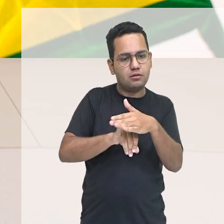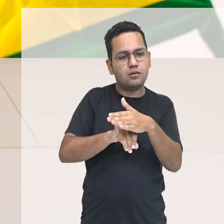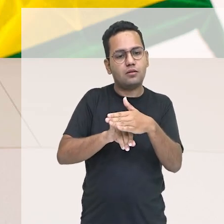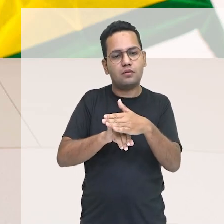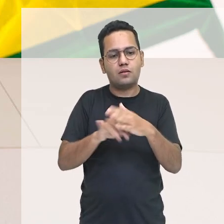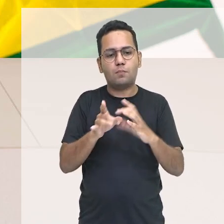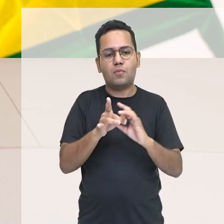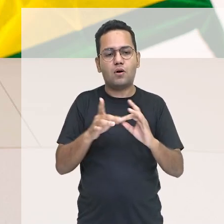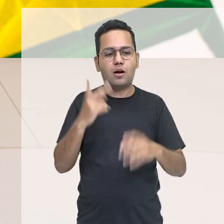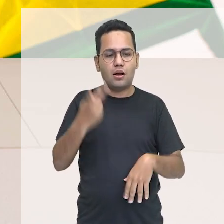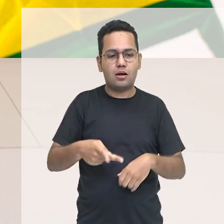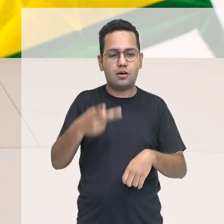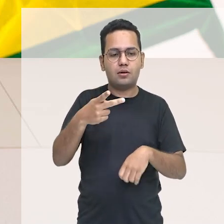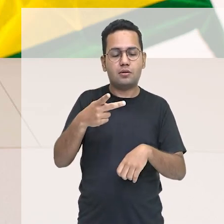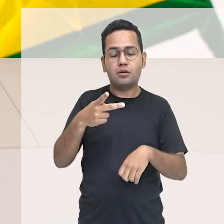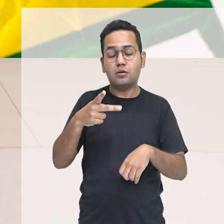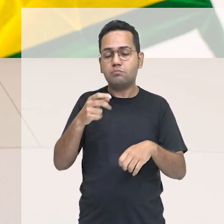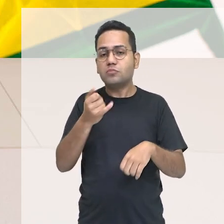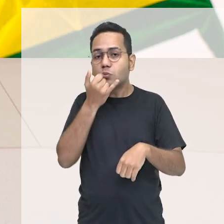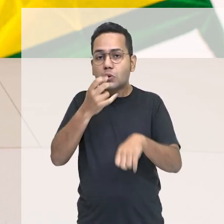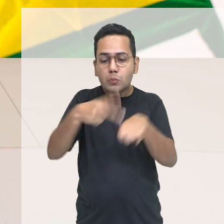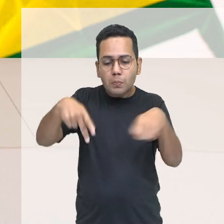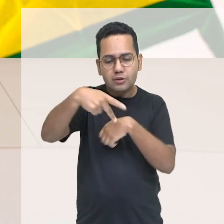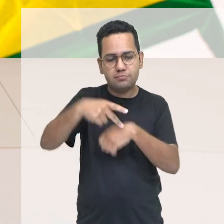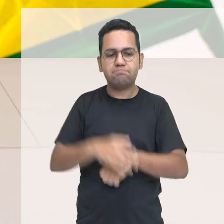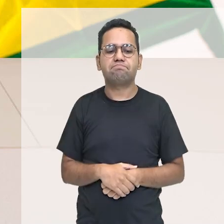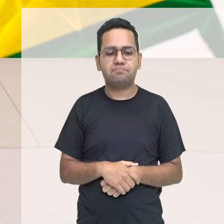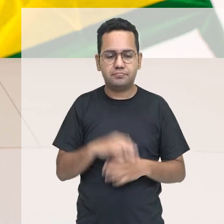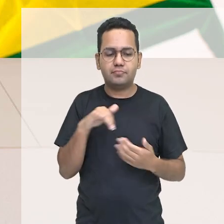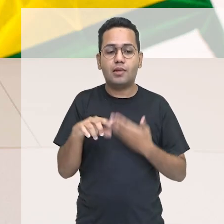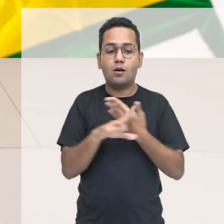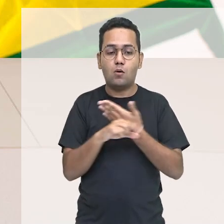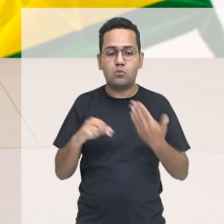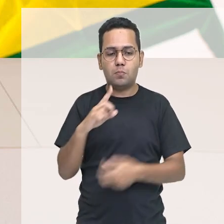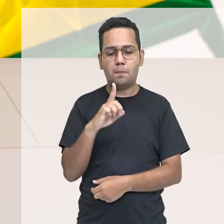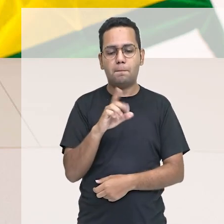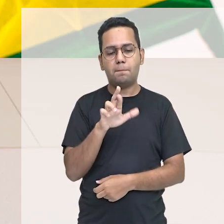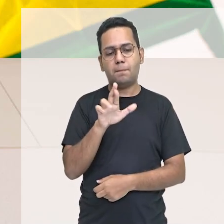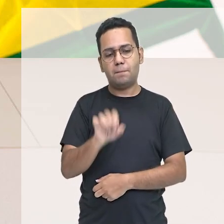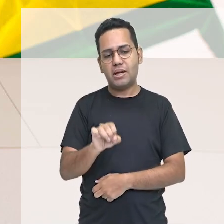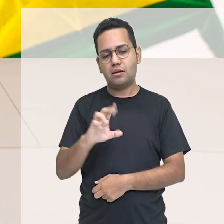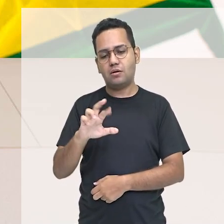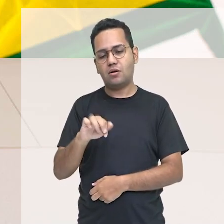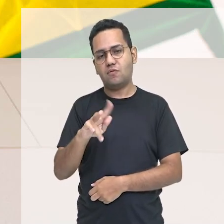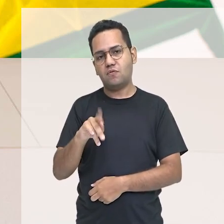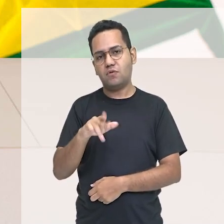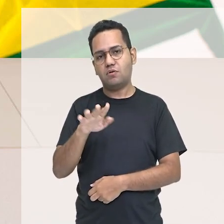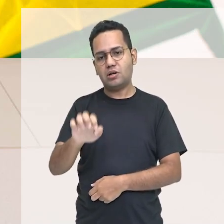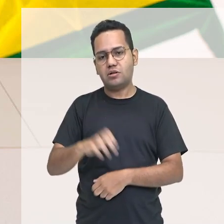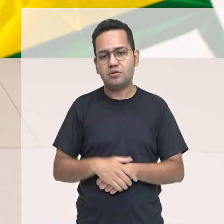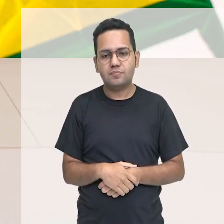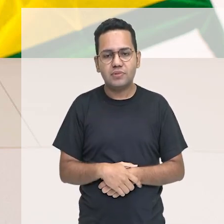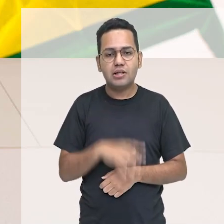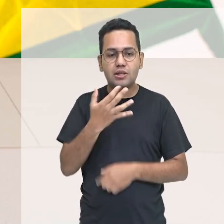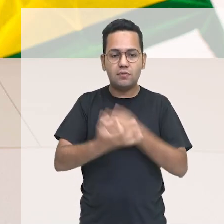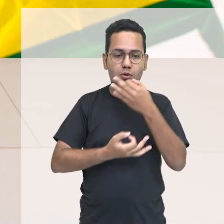no país. Esse autor, Pedro Cavalcante, nos traz esta